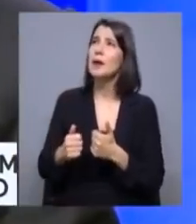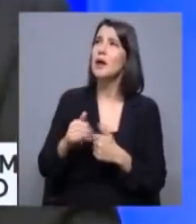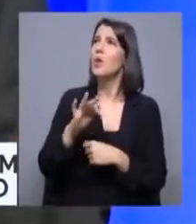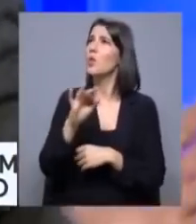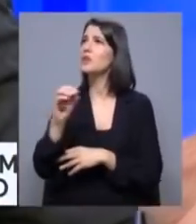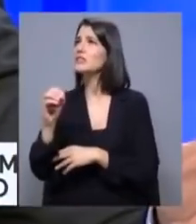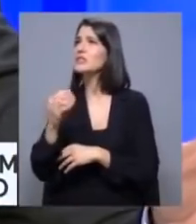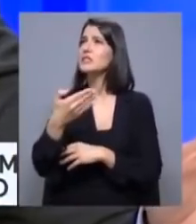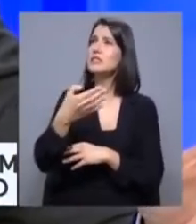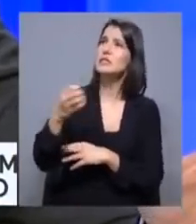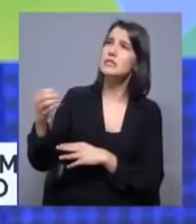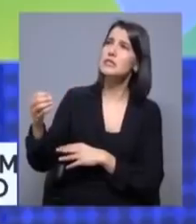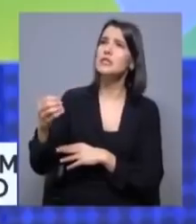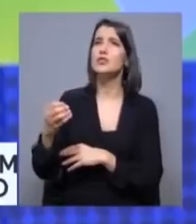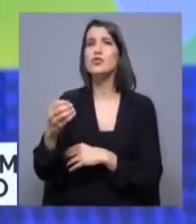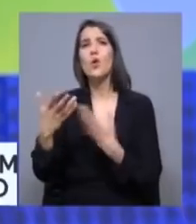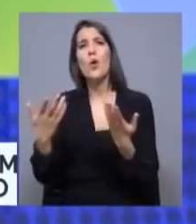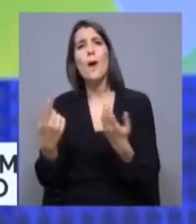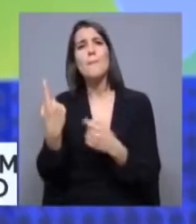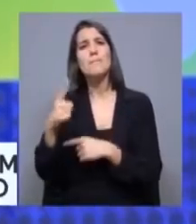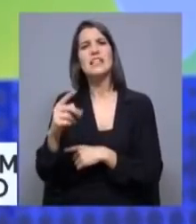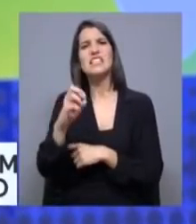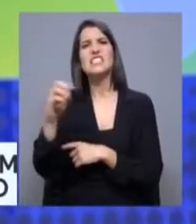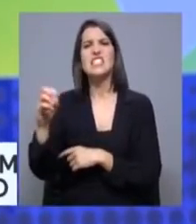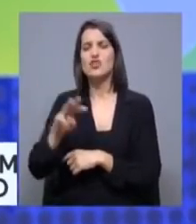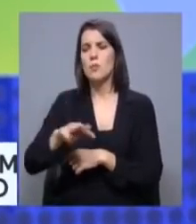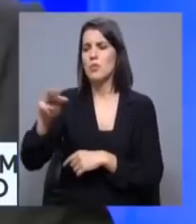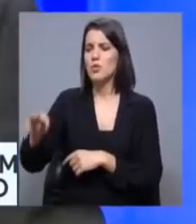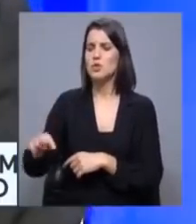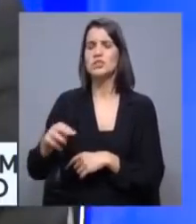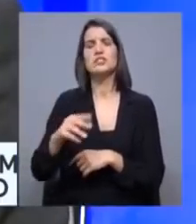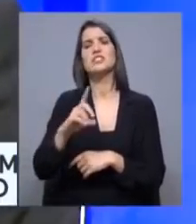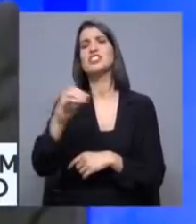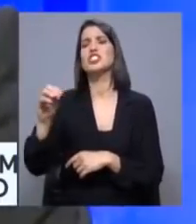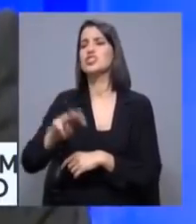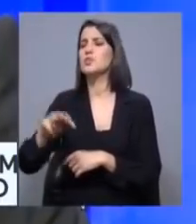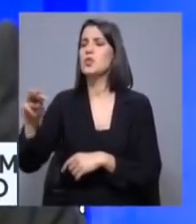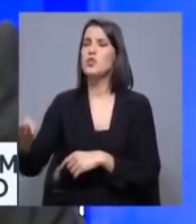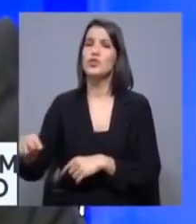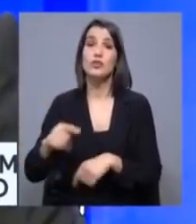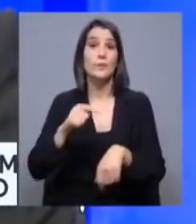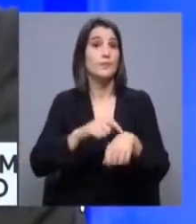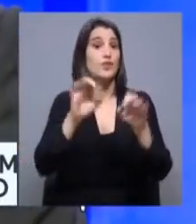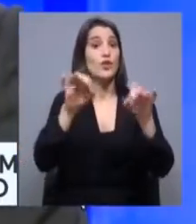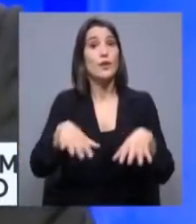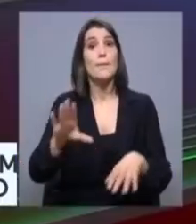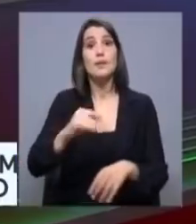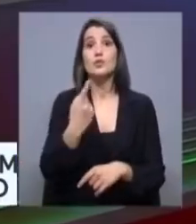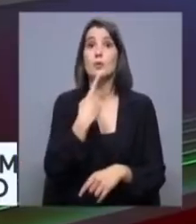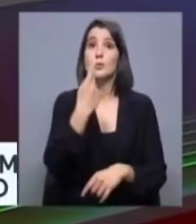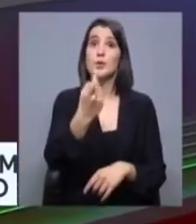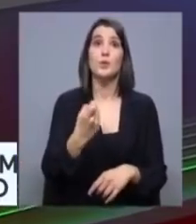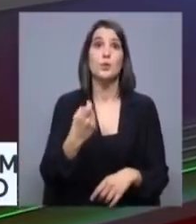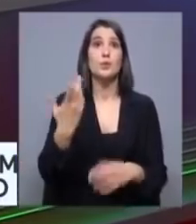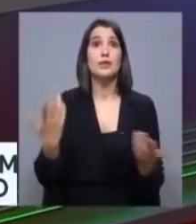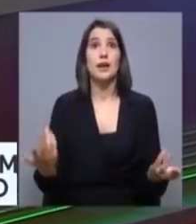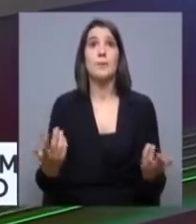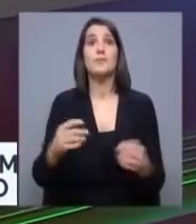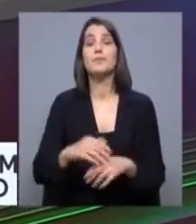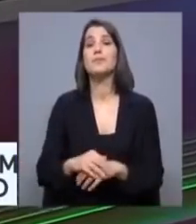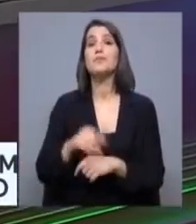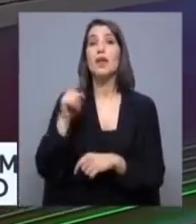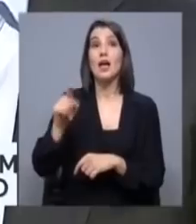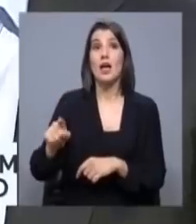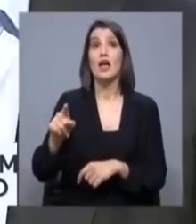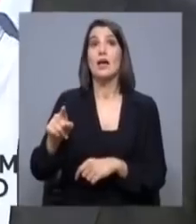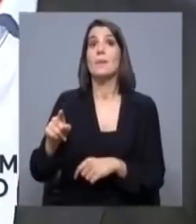você 407 não tenho o costume de 300 milhões ou custas viagens na verdade trabalhar ao fim o André Ventura relembrar essa lanterninha